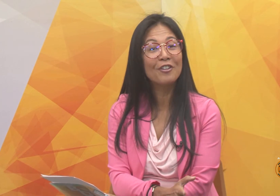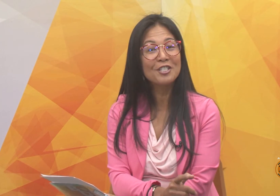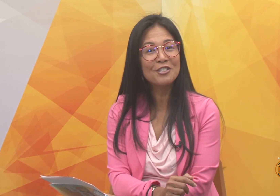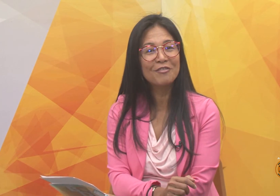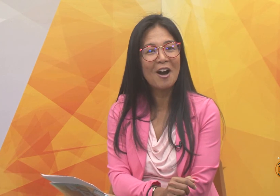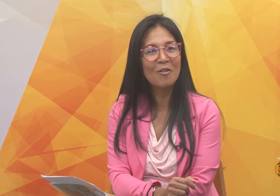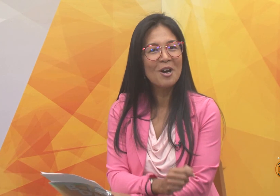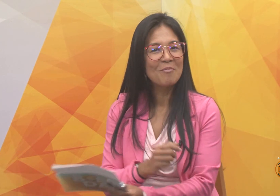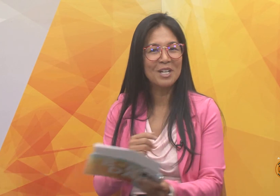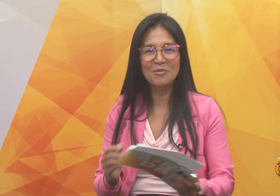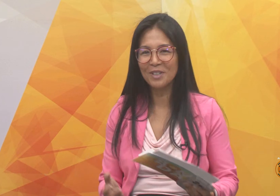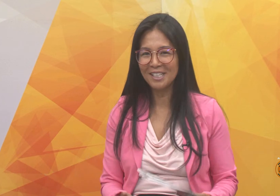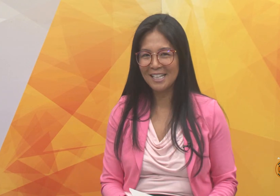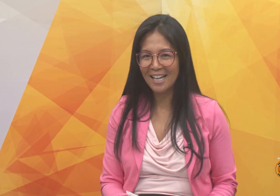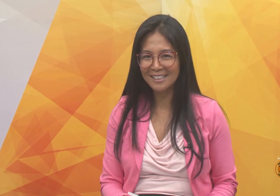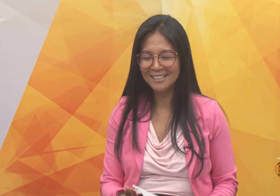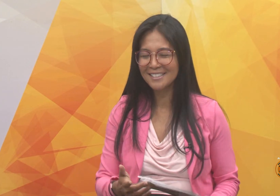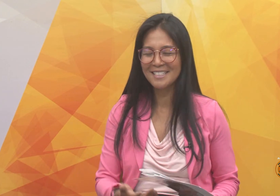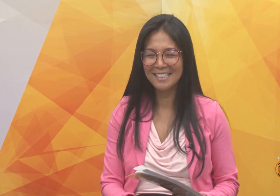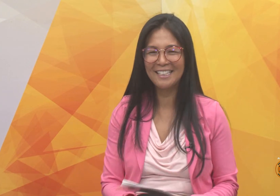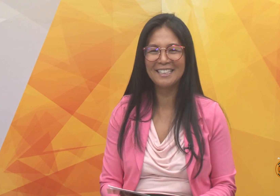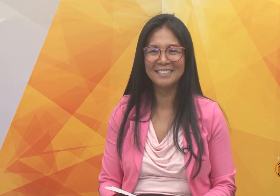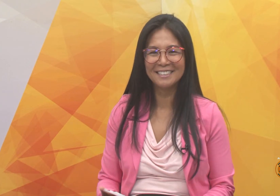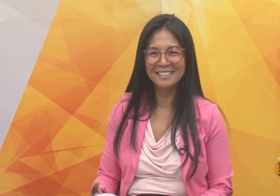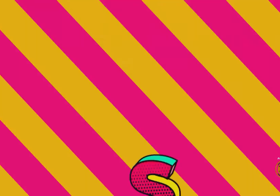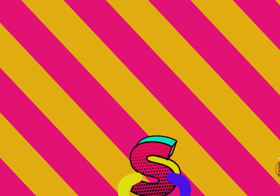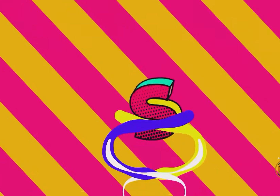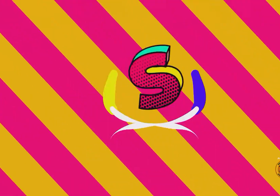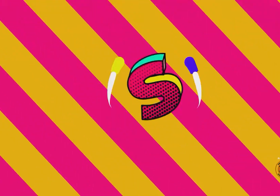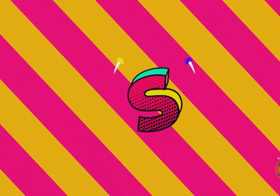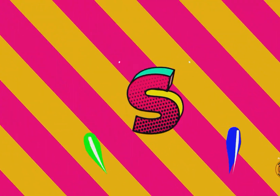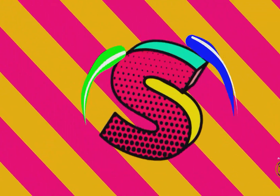teatro e festival. Para não perder nada, se liga!